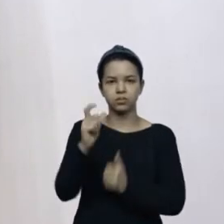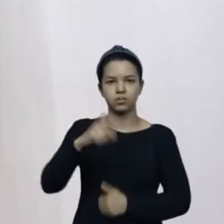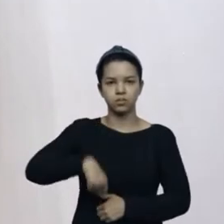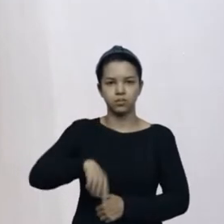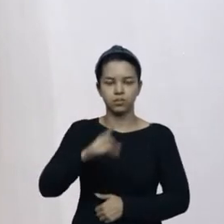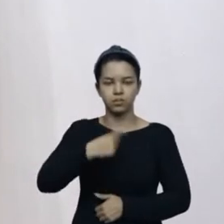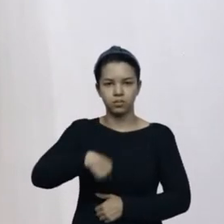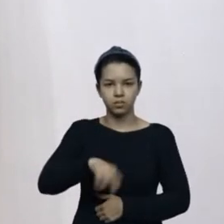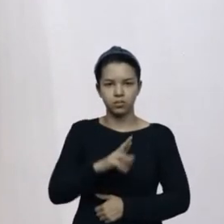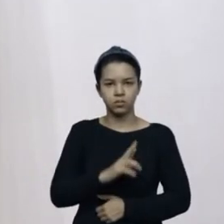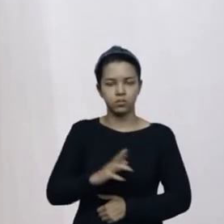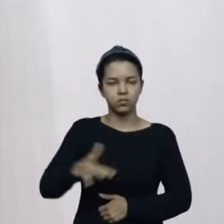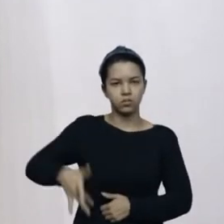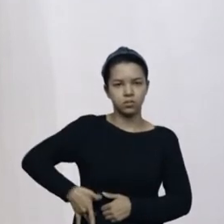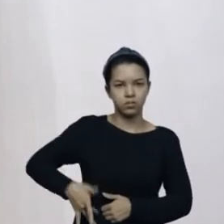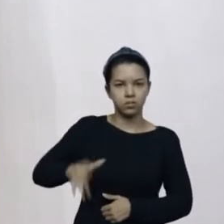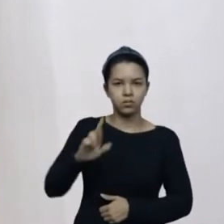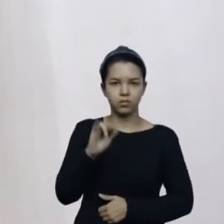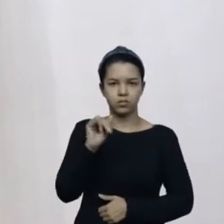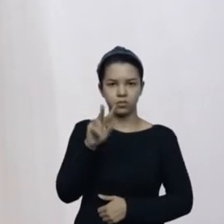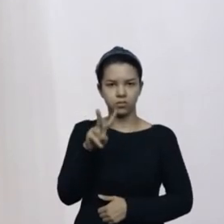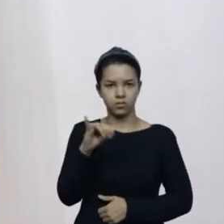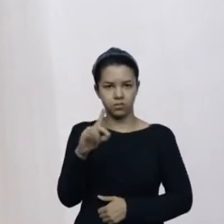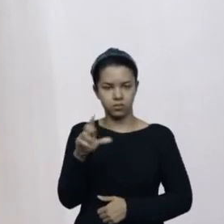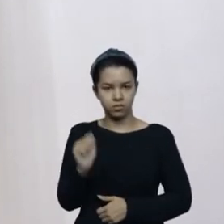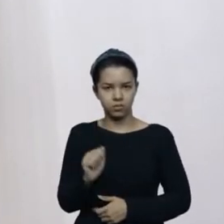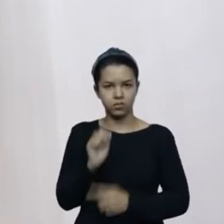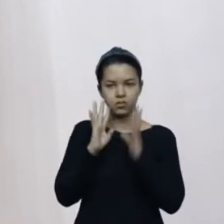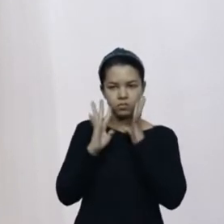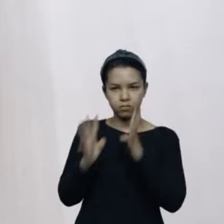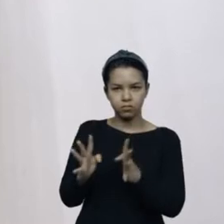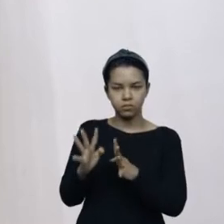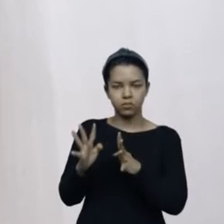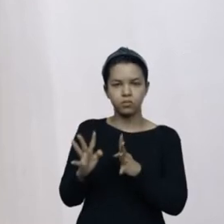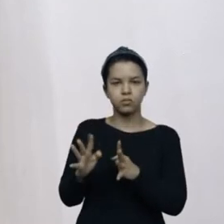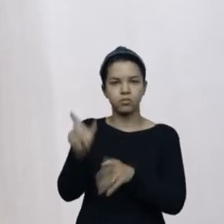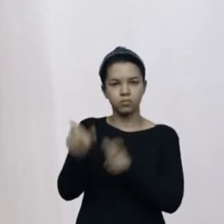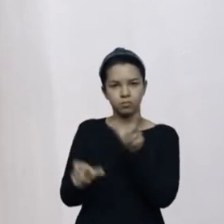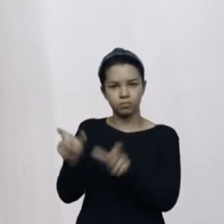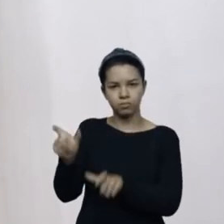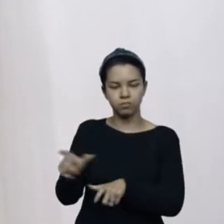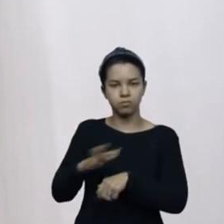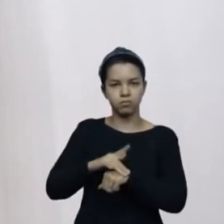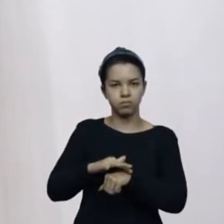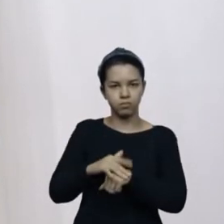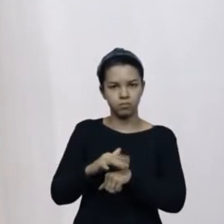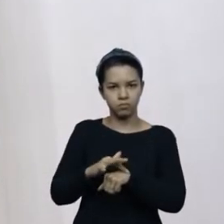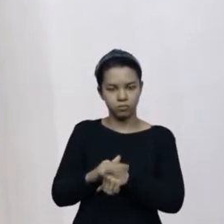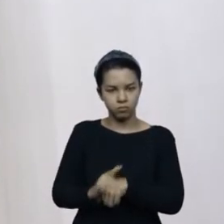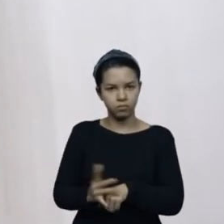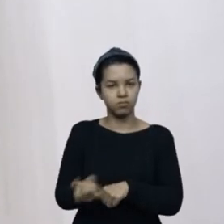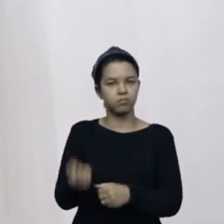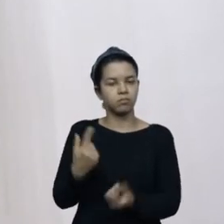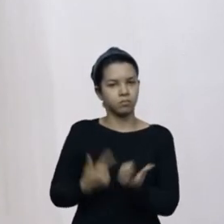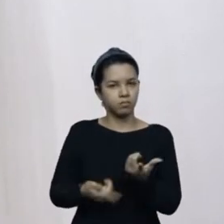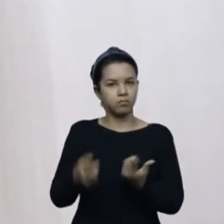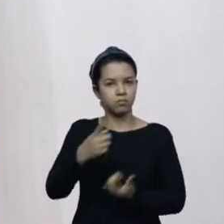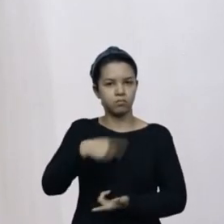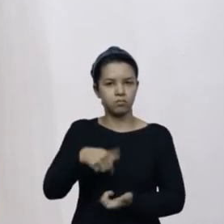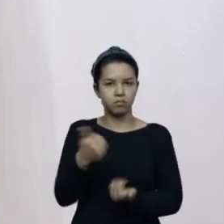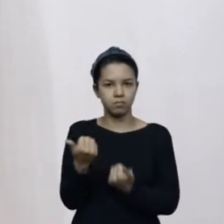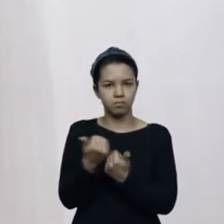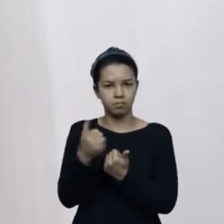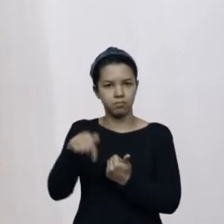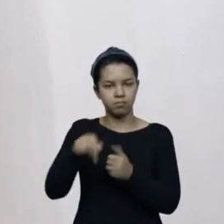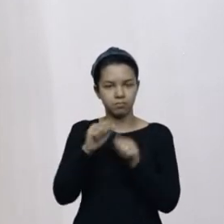da nossa Renal Vida como um serviço de atenção aos pacientes com doenças raras. Eu pediria o apoio dessa casa para que isso